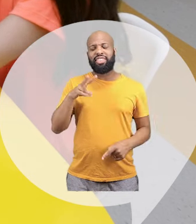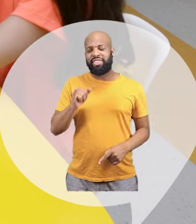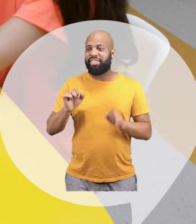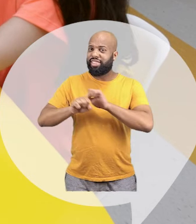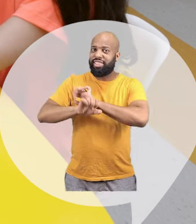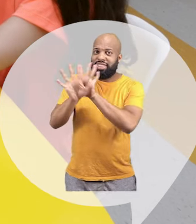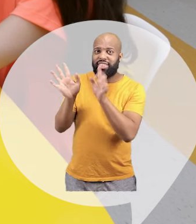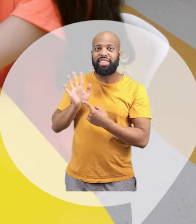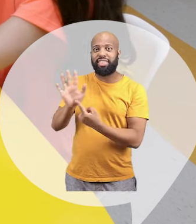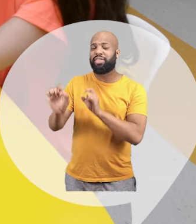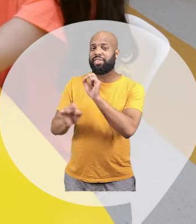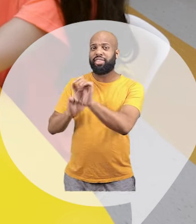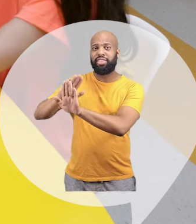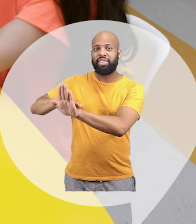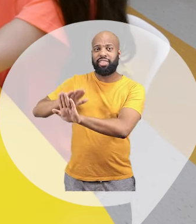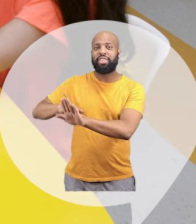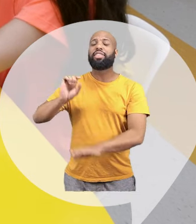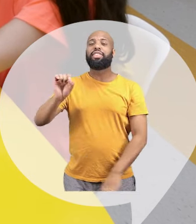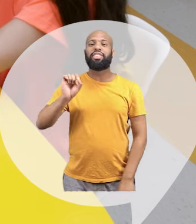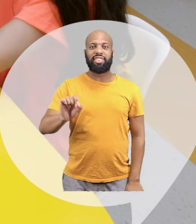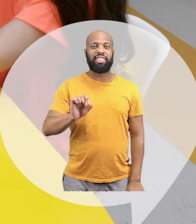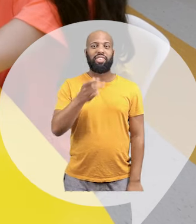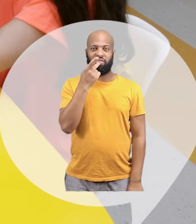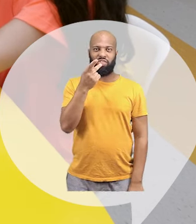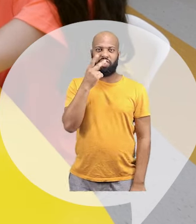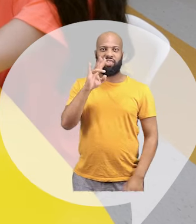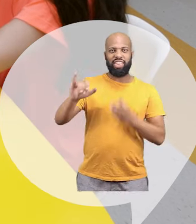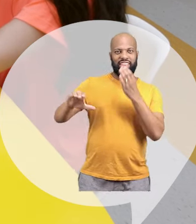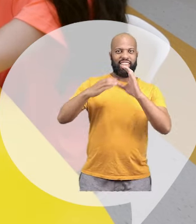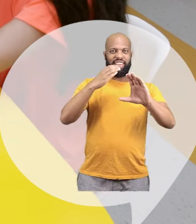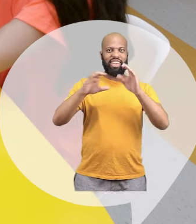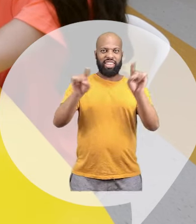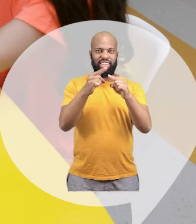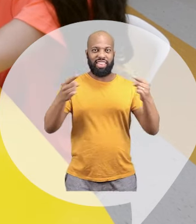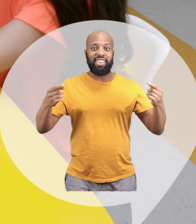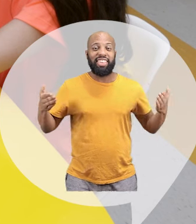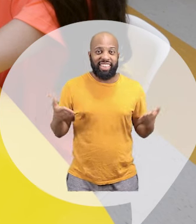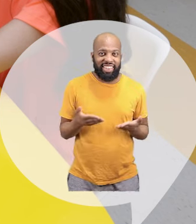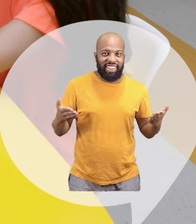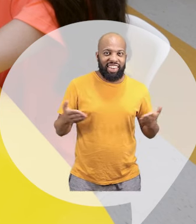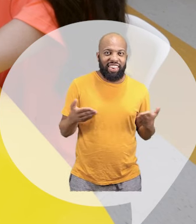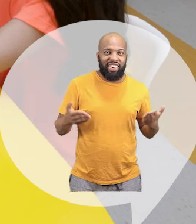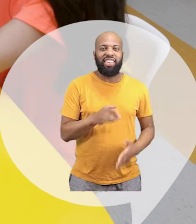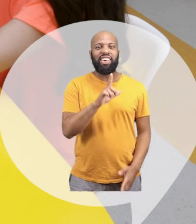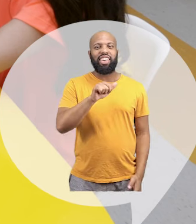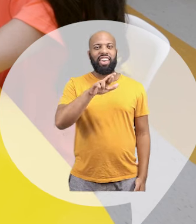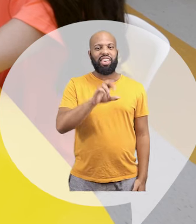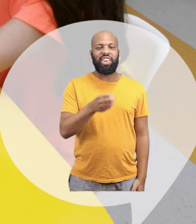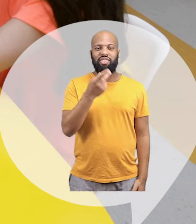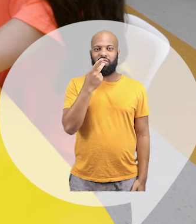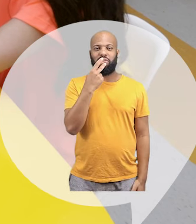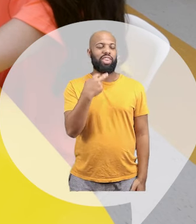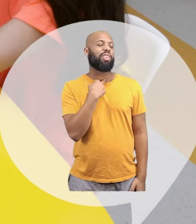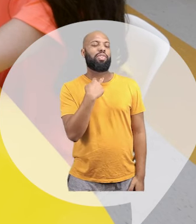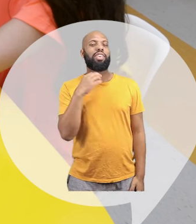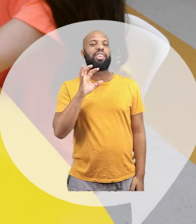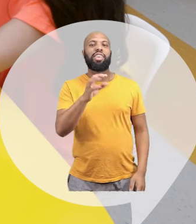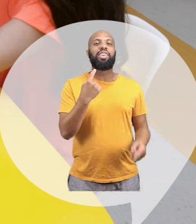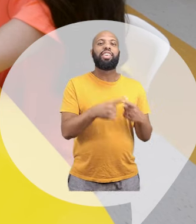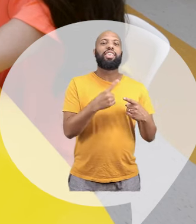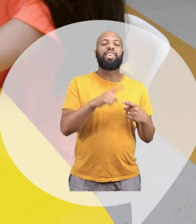eu vou deixar aqui bem claro nos Bastidores falou que ia cantar uma música e agora Laura acabou de cantar a bola para eles dizendo que ele não quer